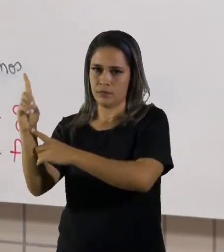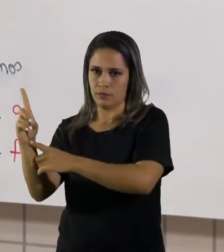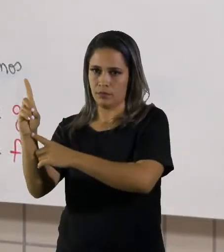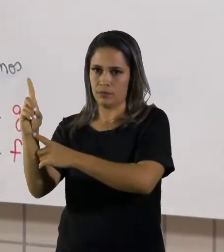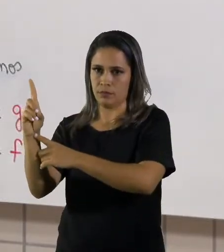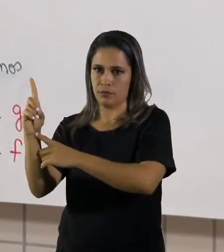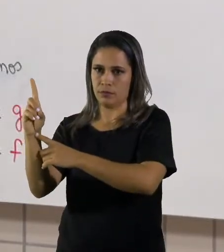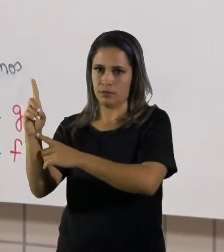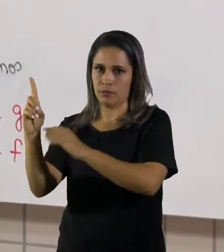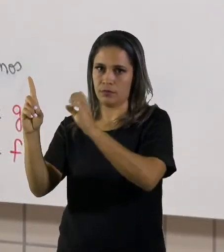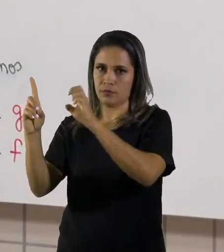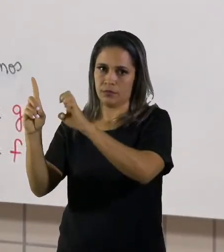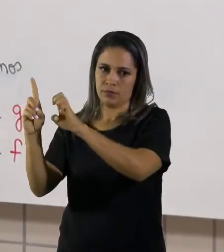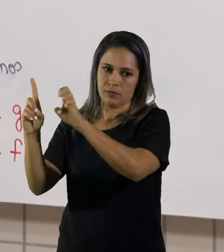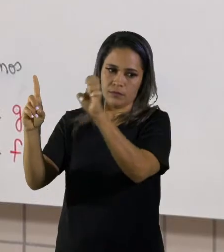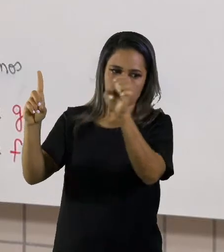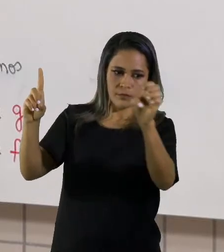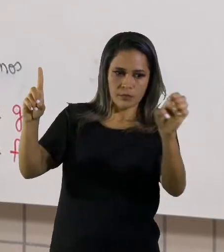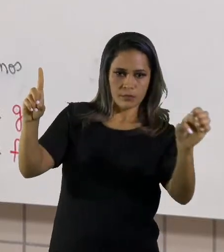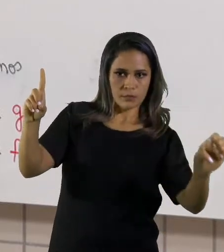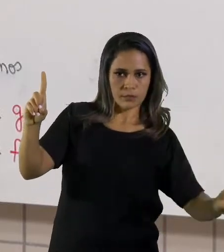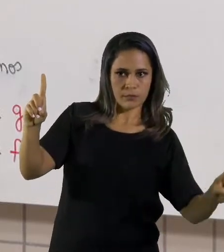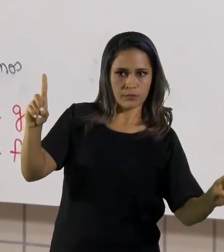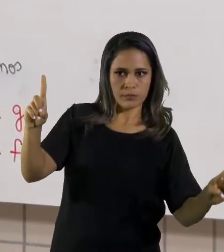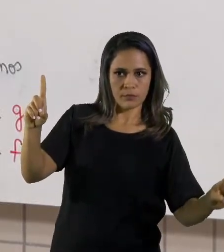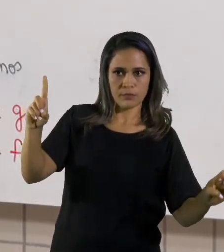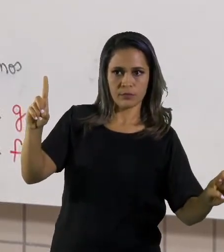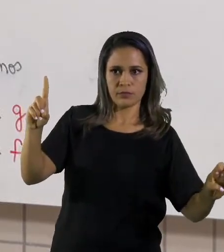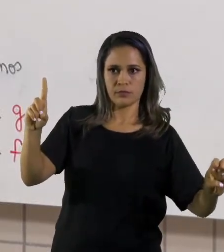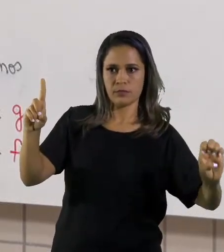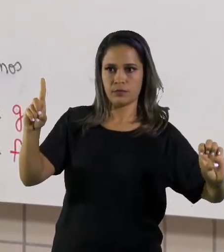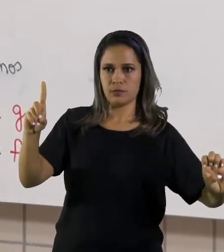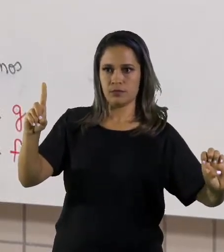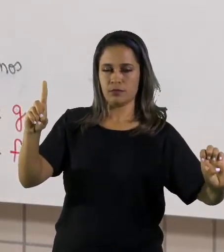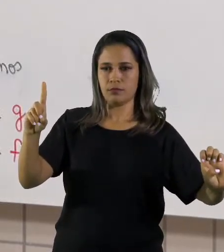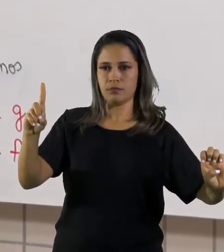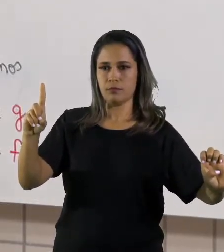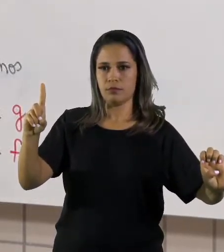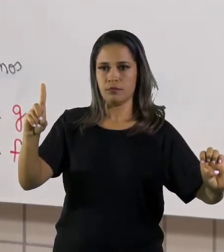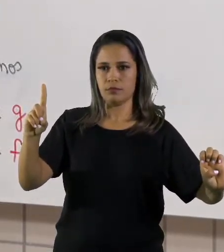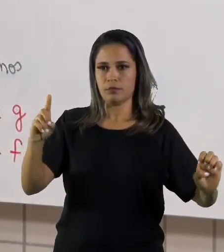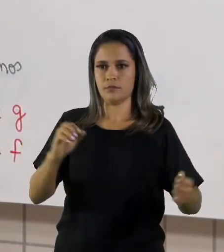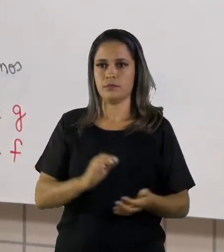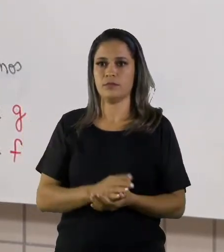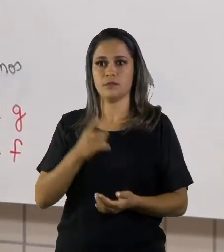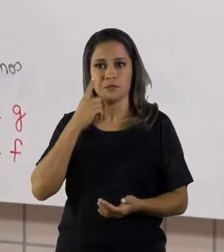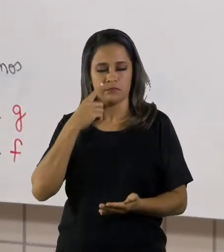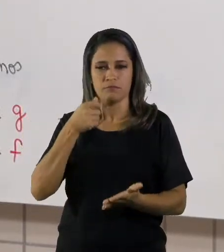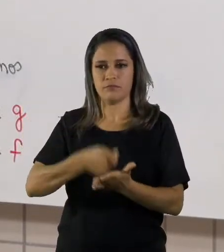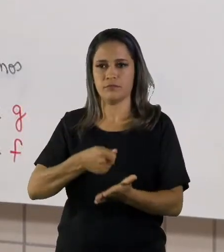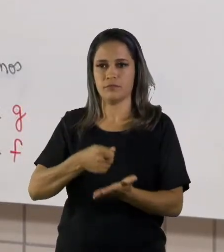com a esquerda. Externo, o G. Então eu posso garantir que o meu ângulo A